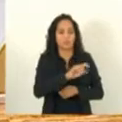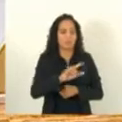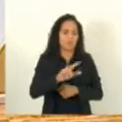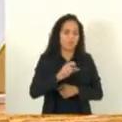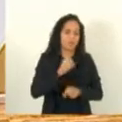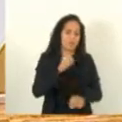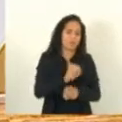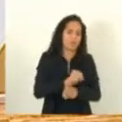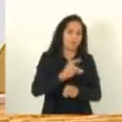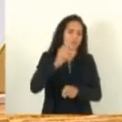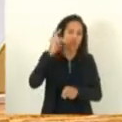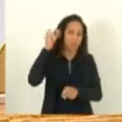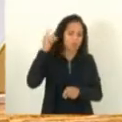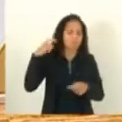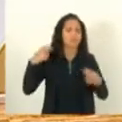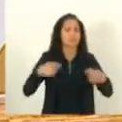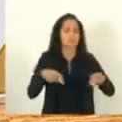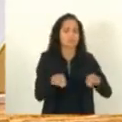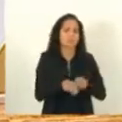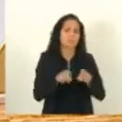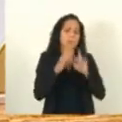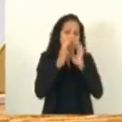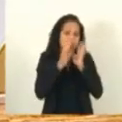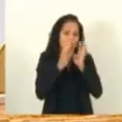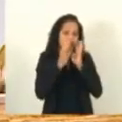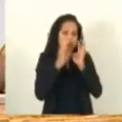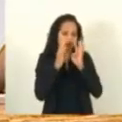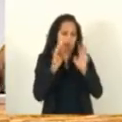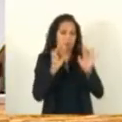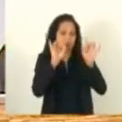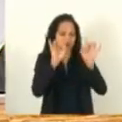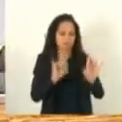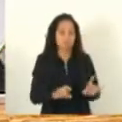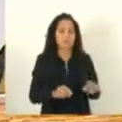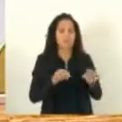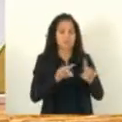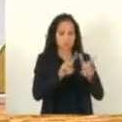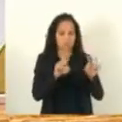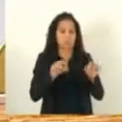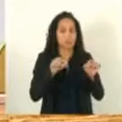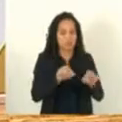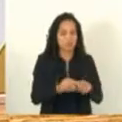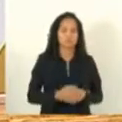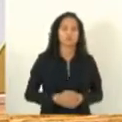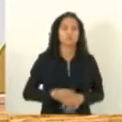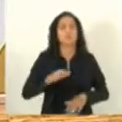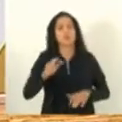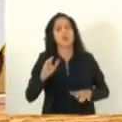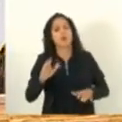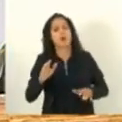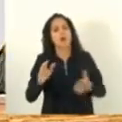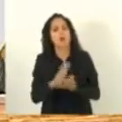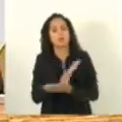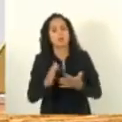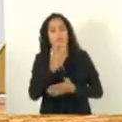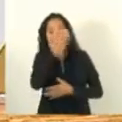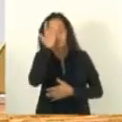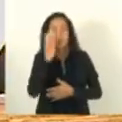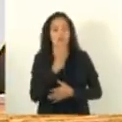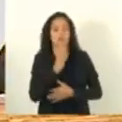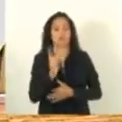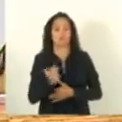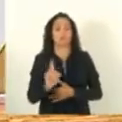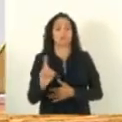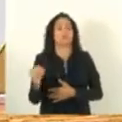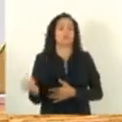algum tempo e que também merece toda a atenção a respeito disso. Presidente, às vezes algumas pessoas não têm conhecimento